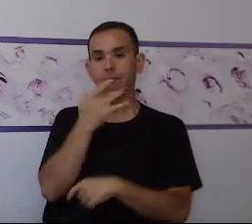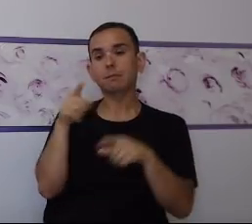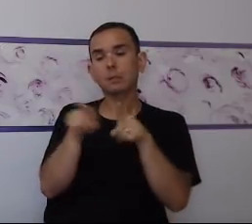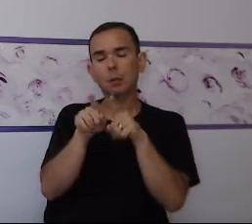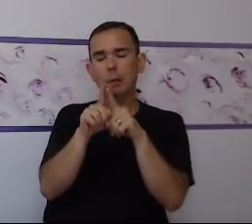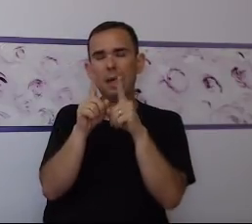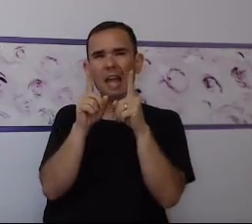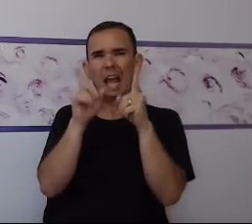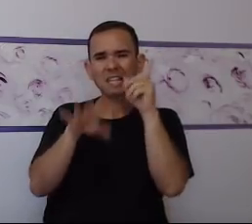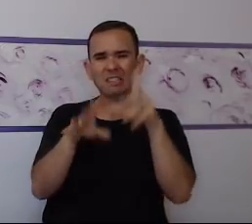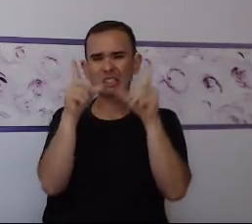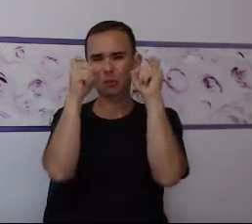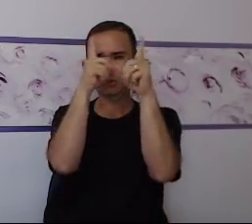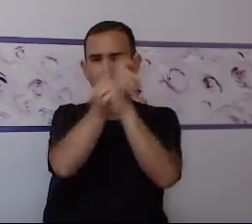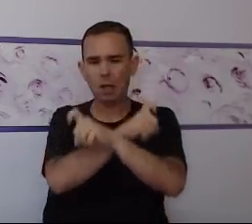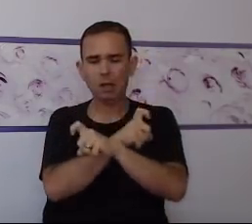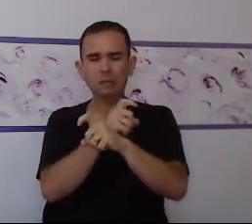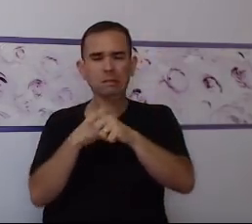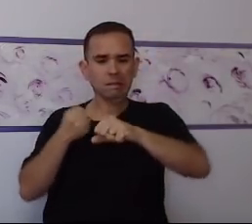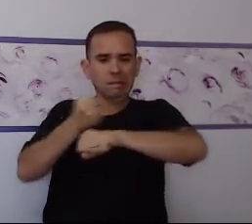para o desempenho de funções.